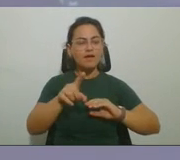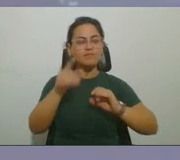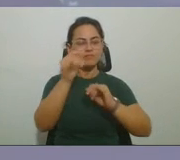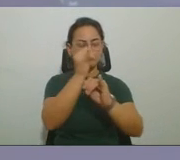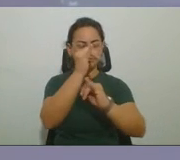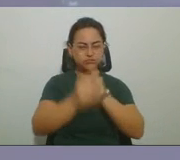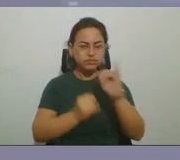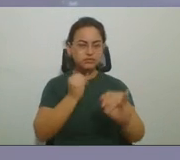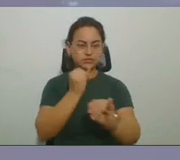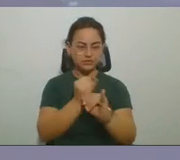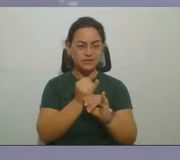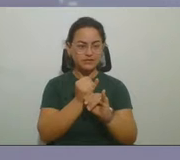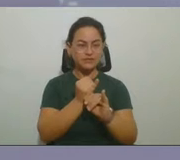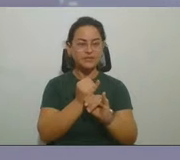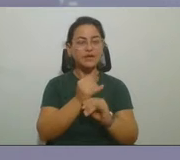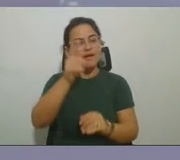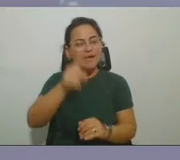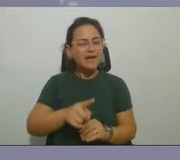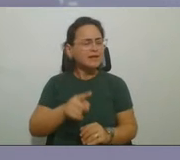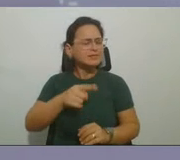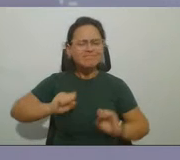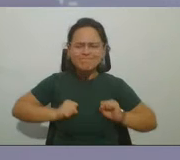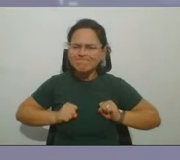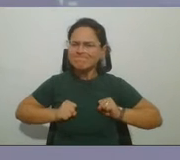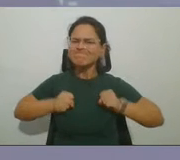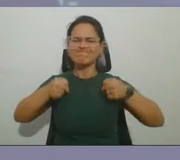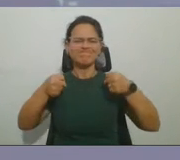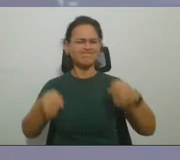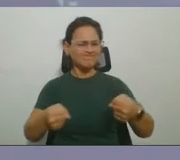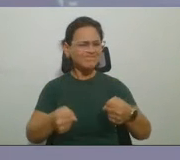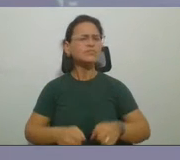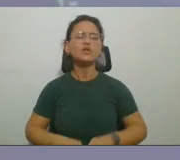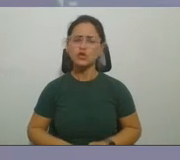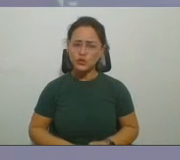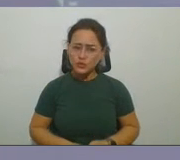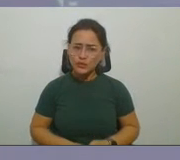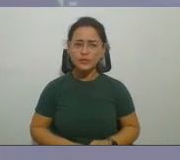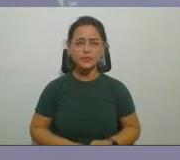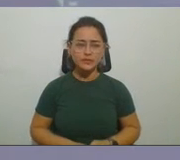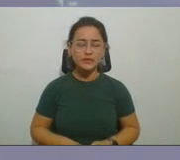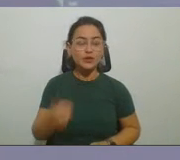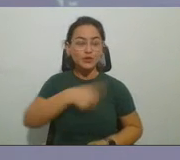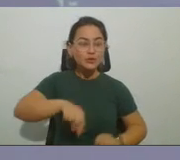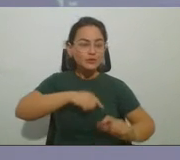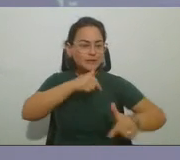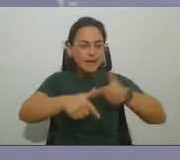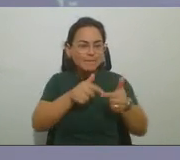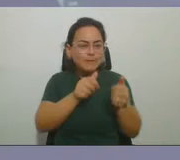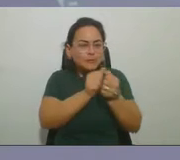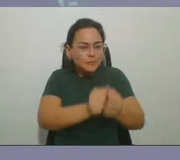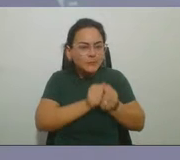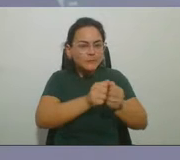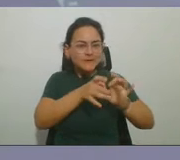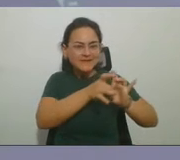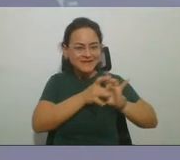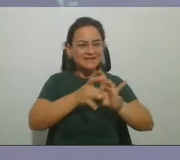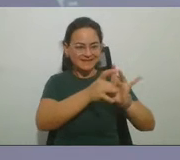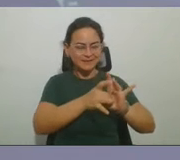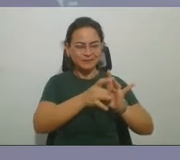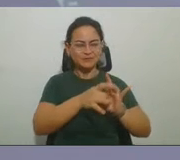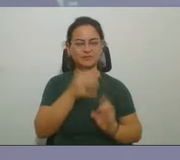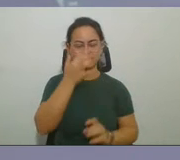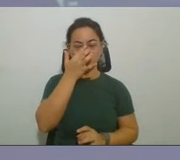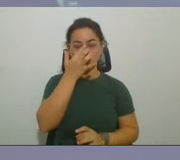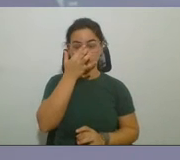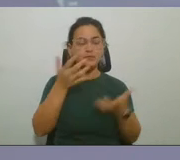muita dedicação e é obra de um imenso trabalho coletivo. Para terminar,